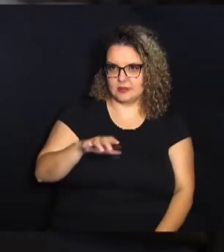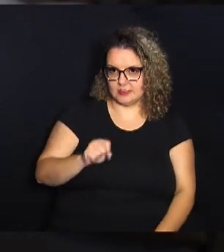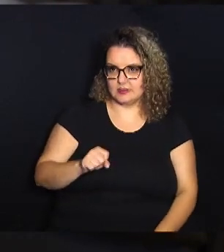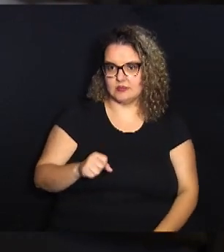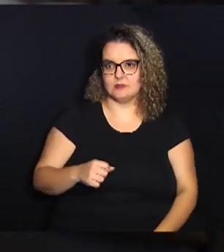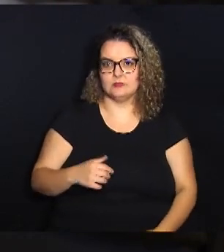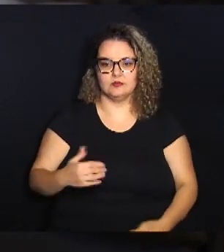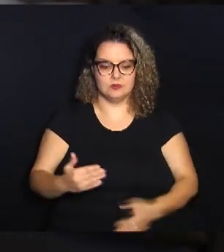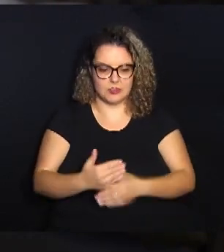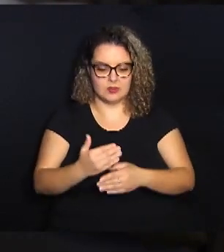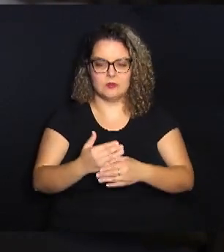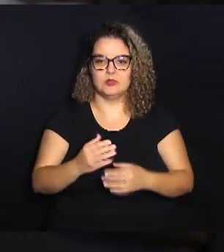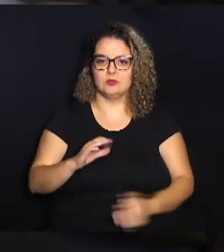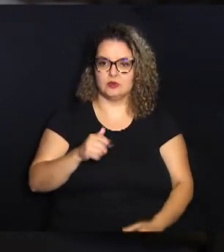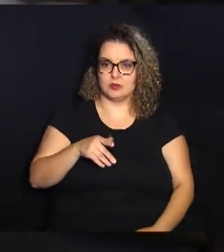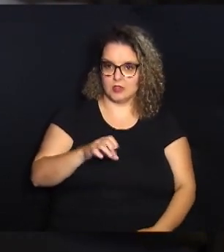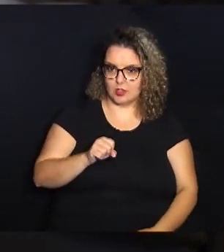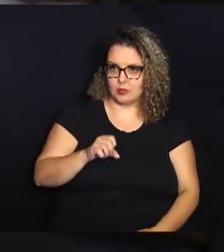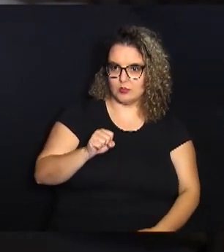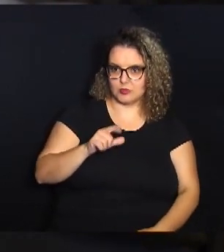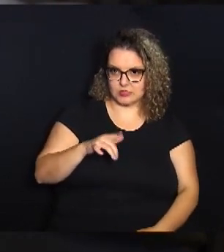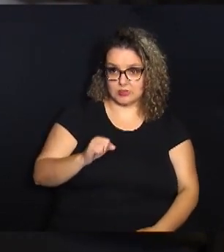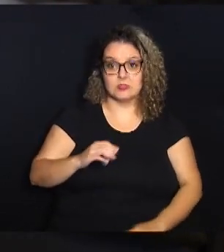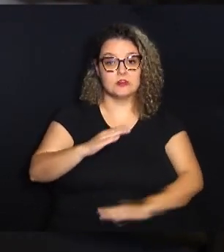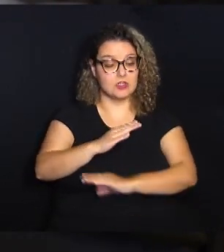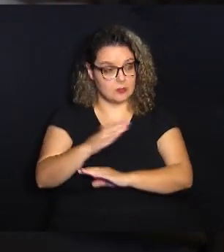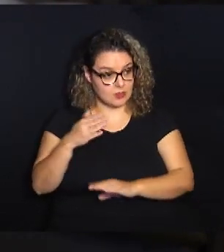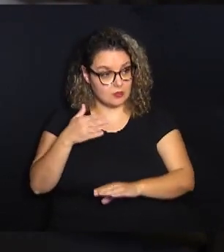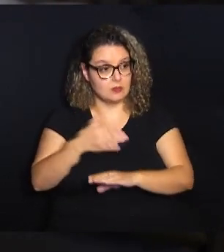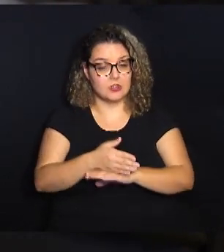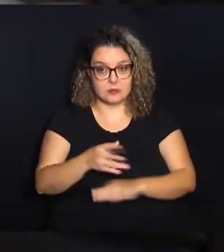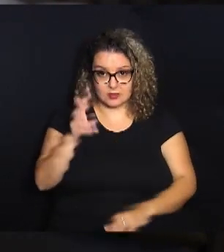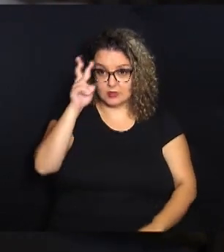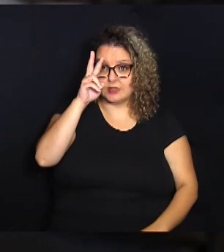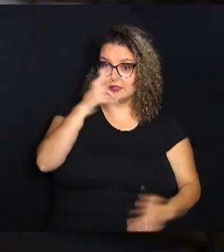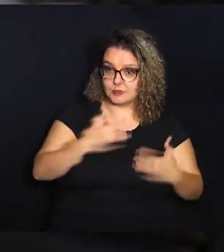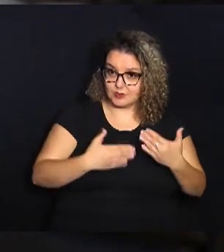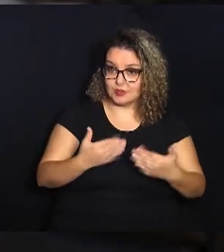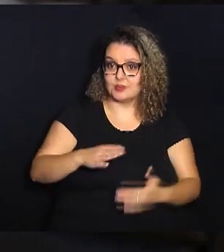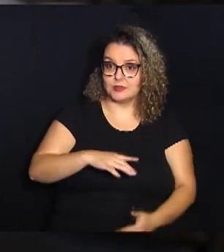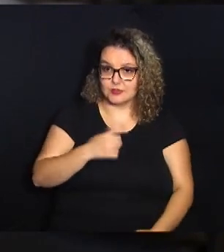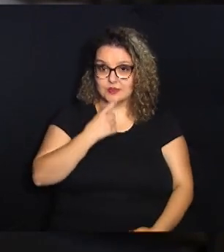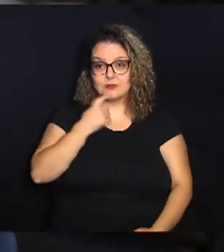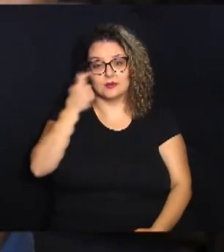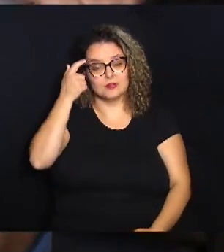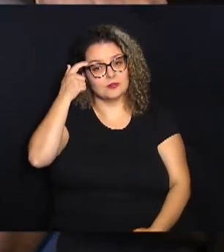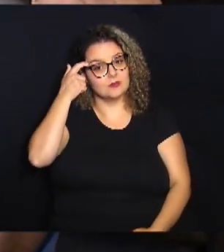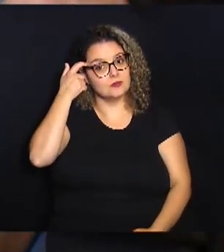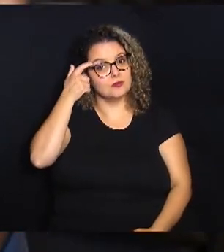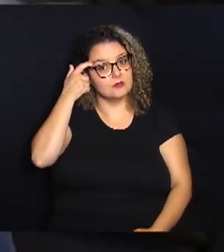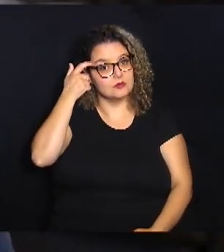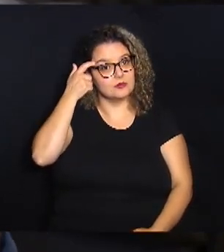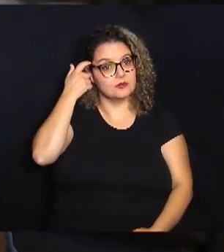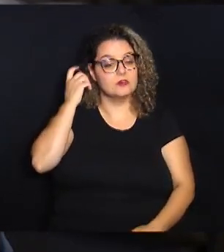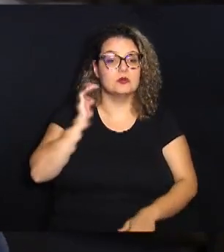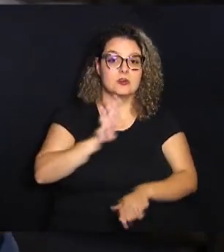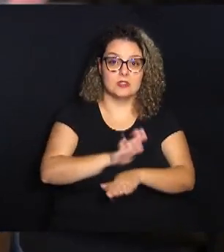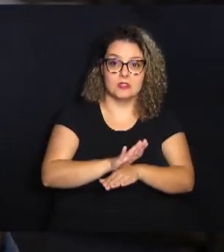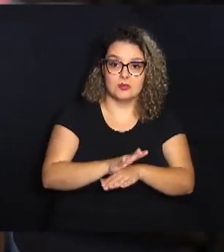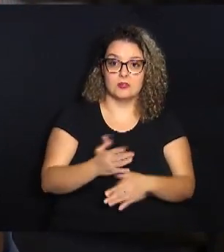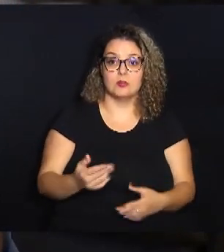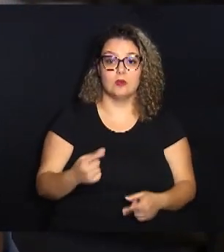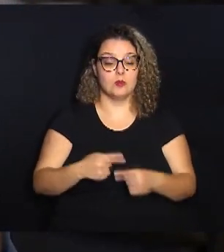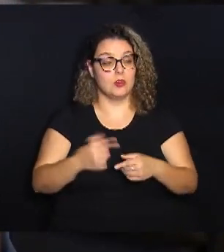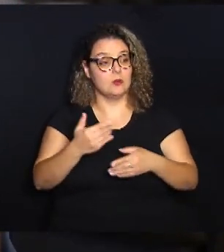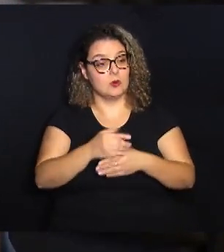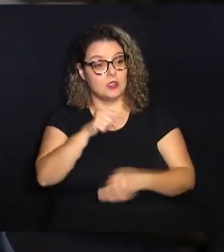Sales, demonstra que a Câmara tem participado da história de Campinas e tem dado a sua contribuição, porque aquela obra é mais